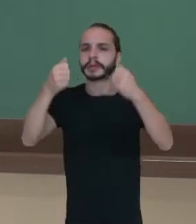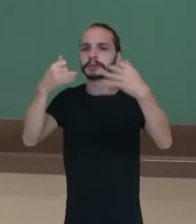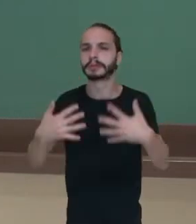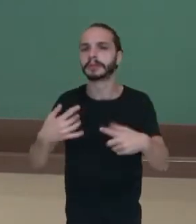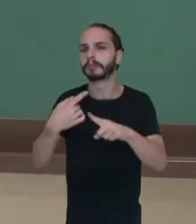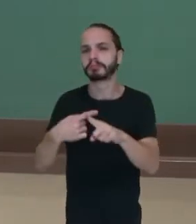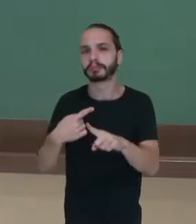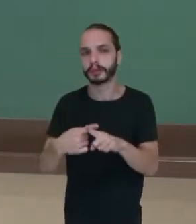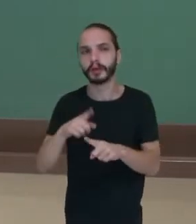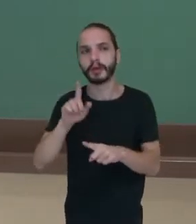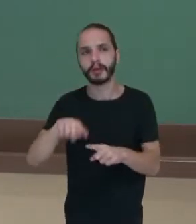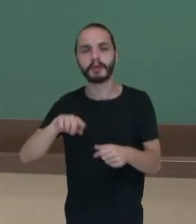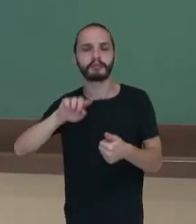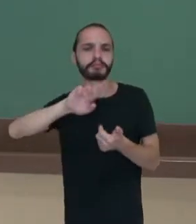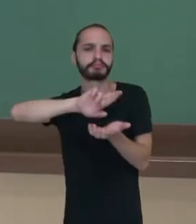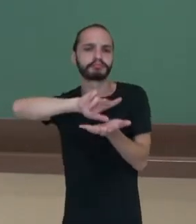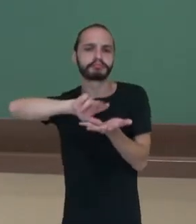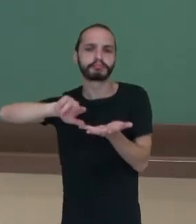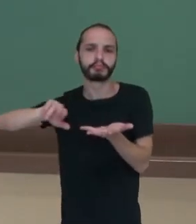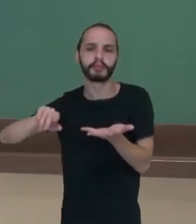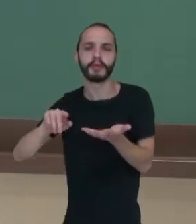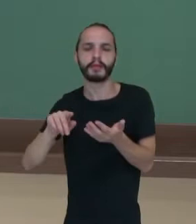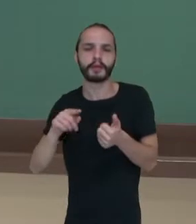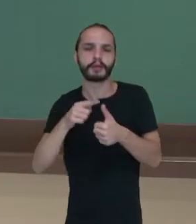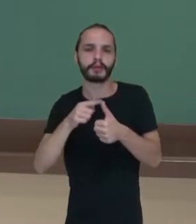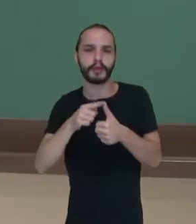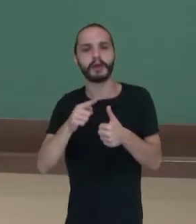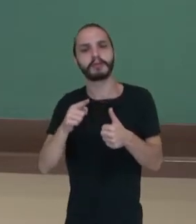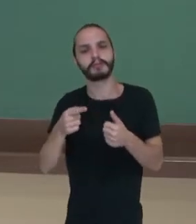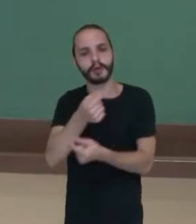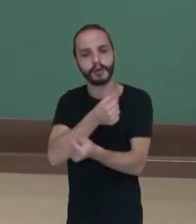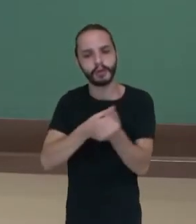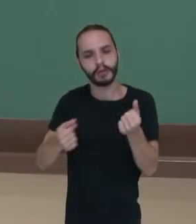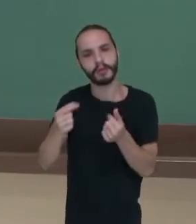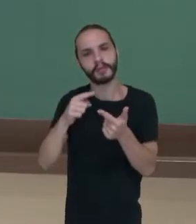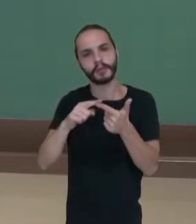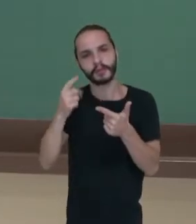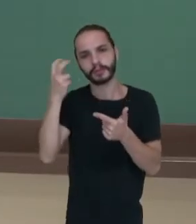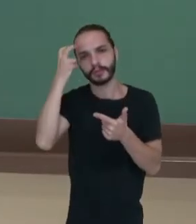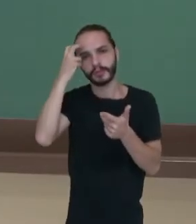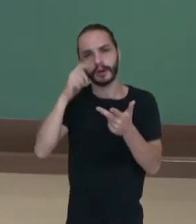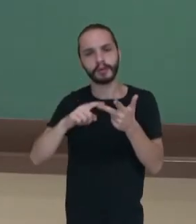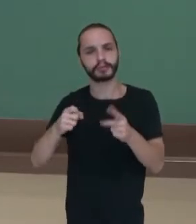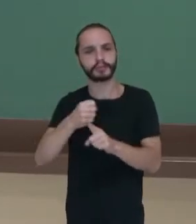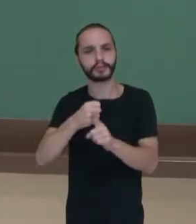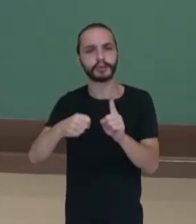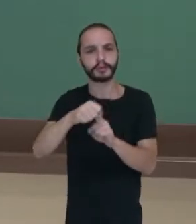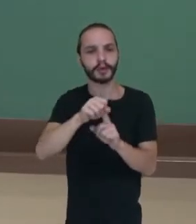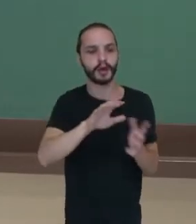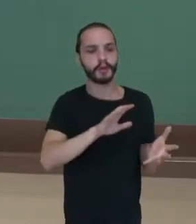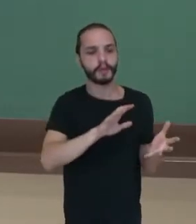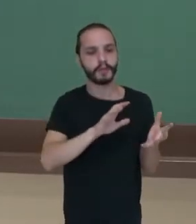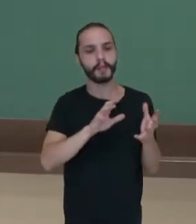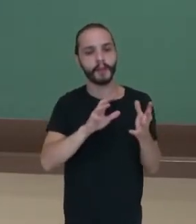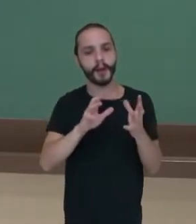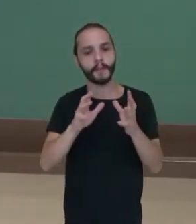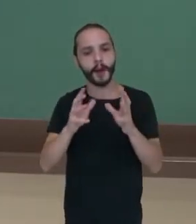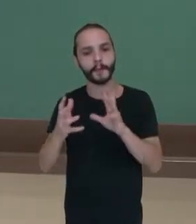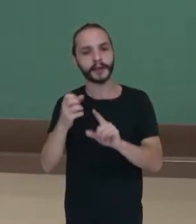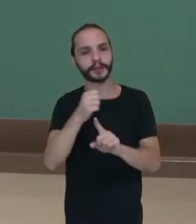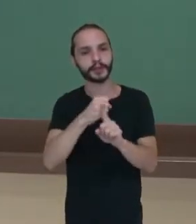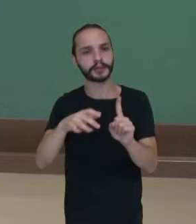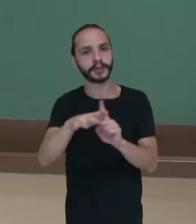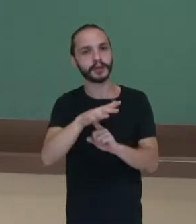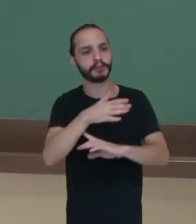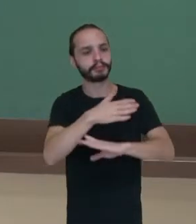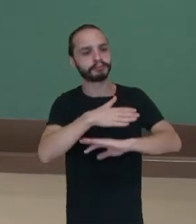uma combinação de fatores econômicos, culturais e sociais. São mudanças que acontecem na sociedade ao longo do